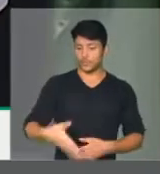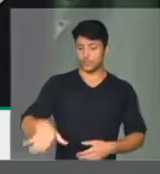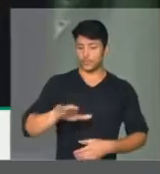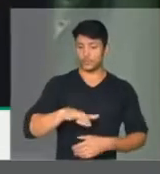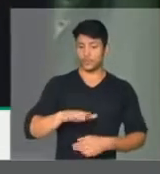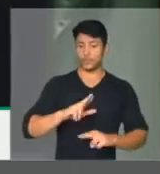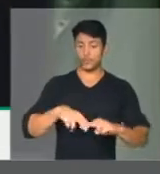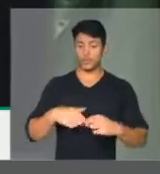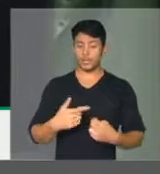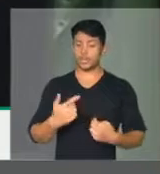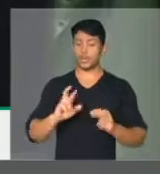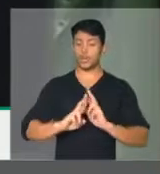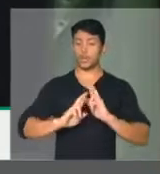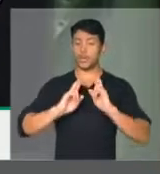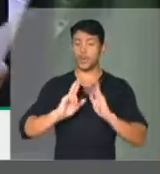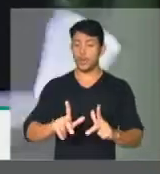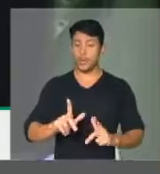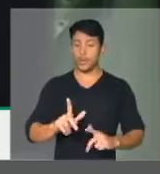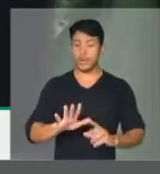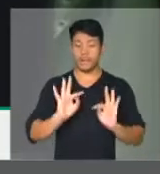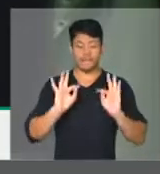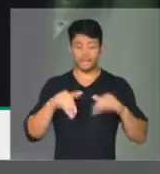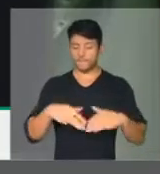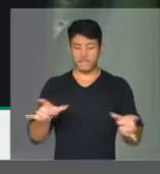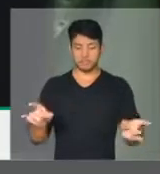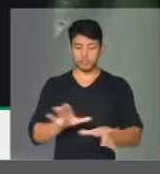não devem, não podem ser um fim em si.